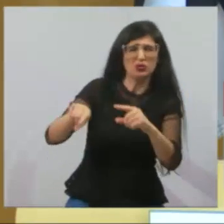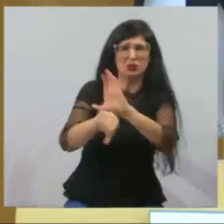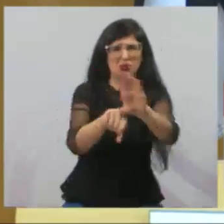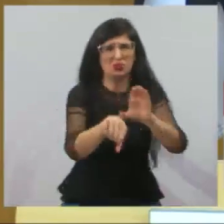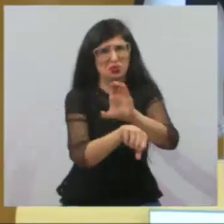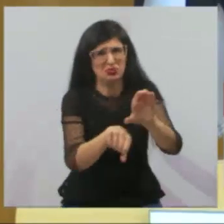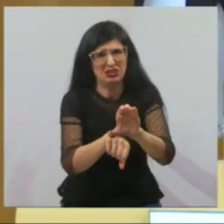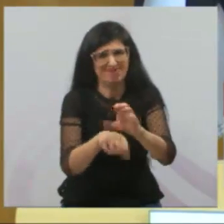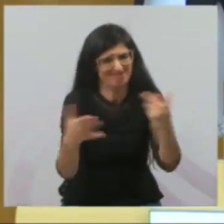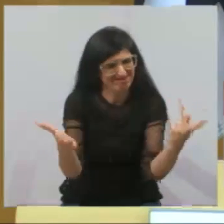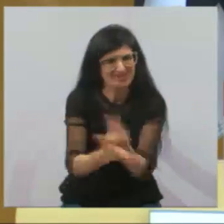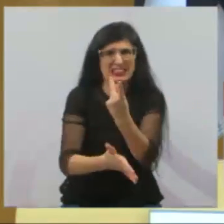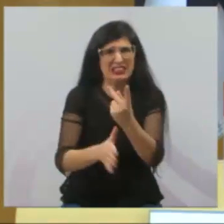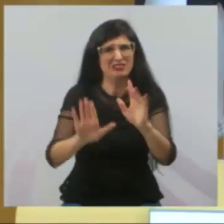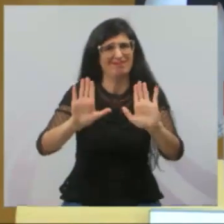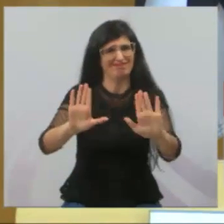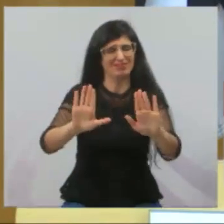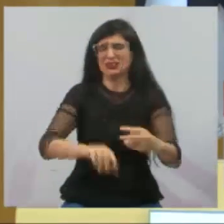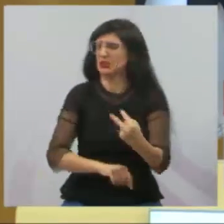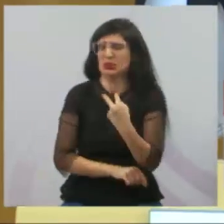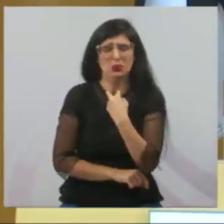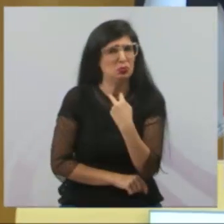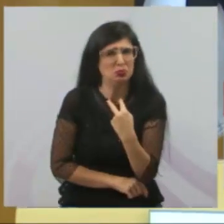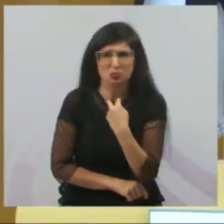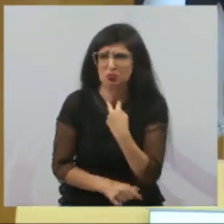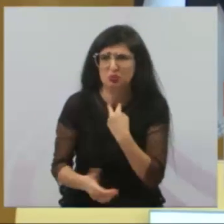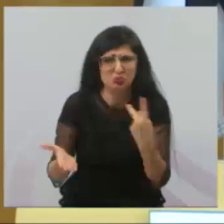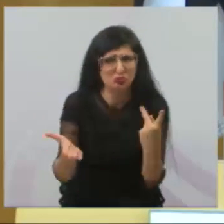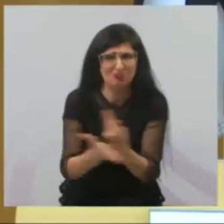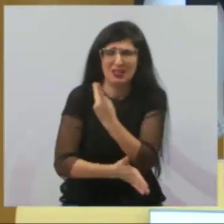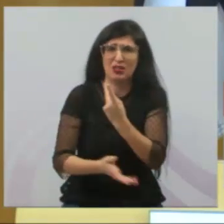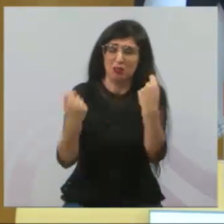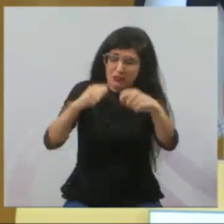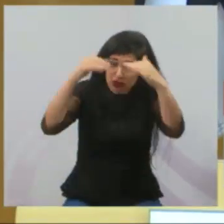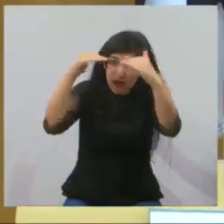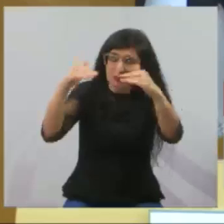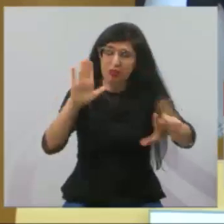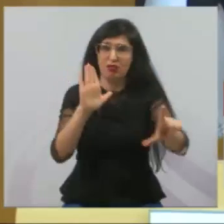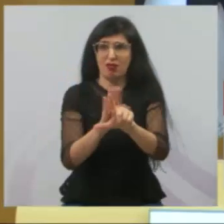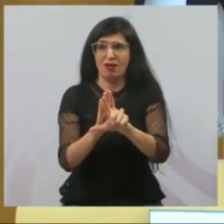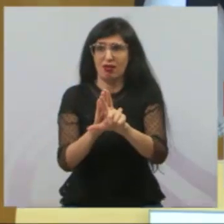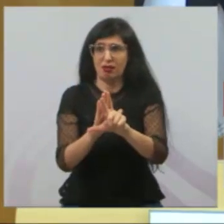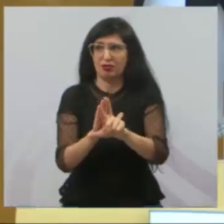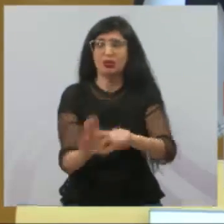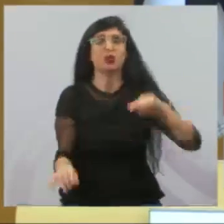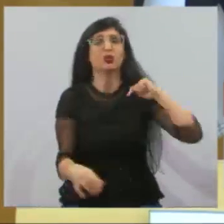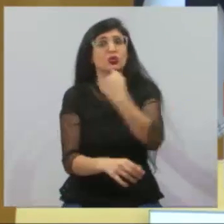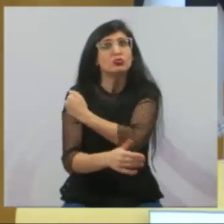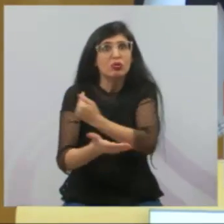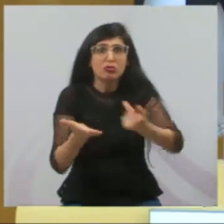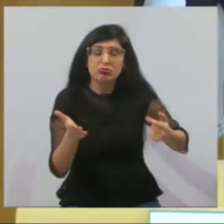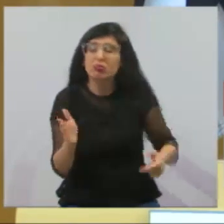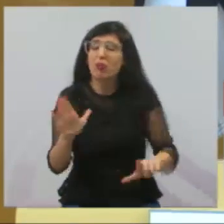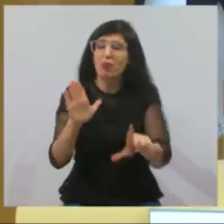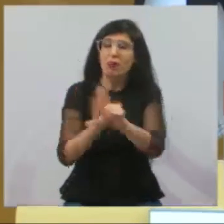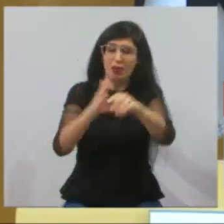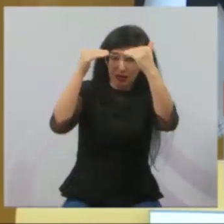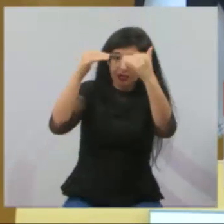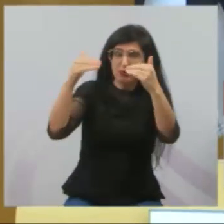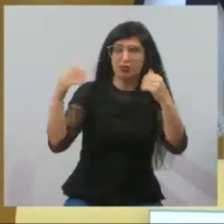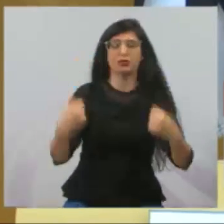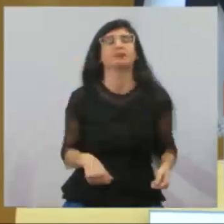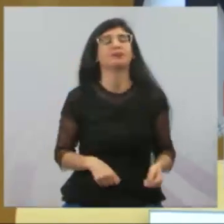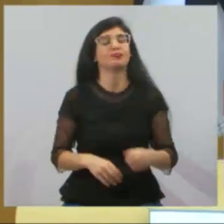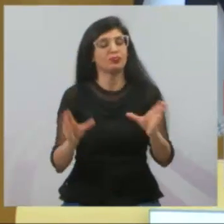temos outra saída, enquanto parlamentar, enquanto vereadores aqui, de votar um projeto que é oriundo de uma emenda inconstitucional,